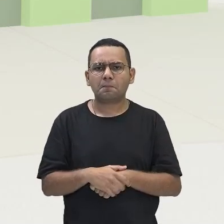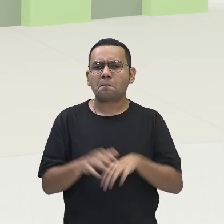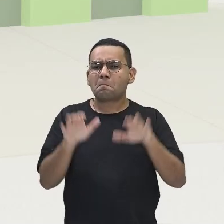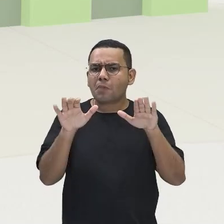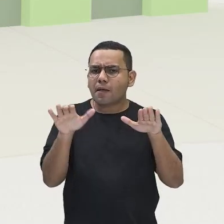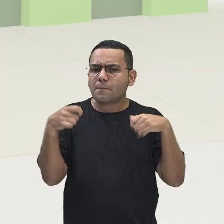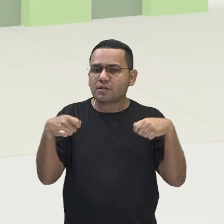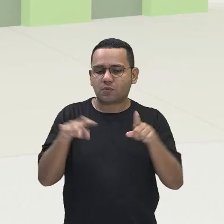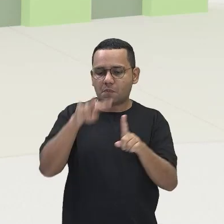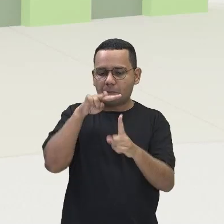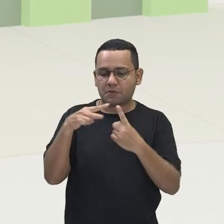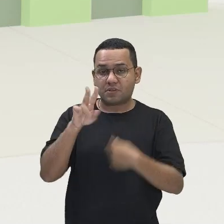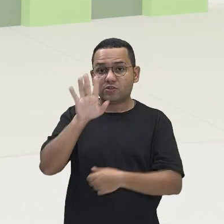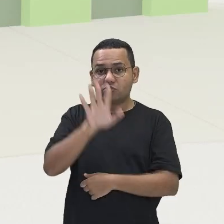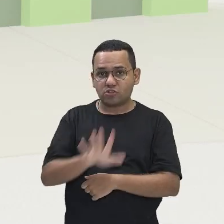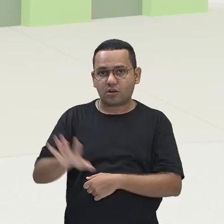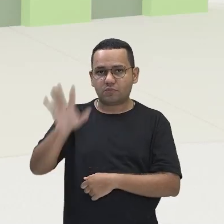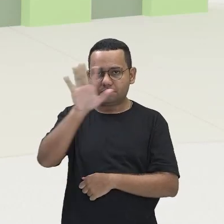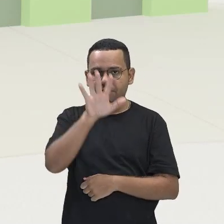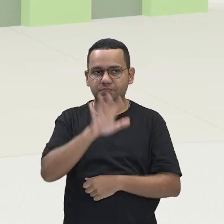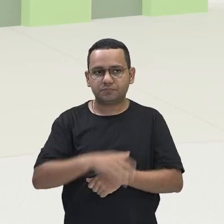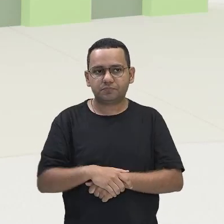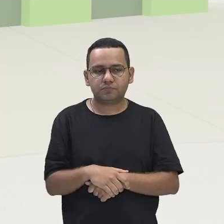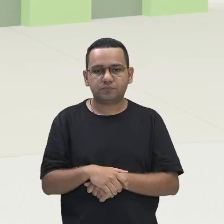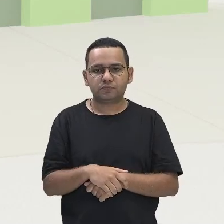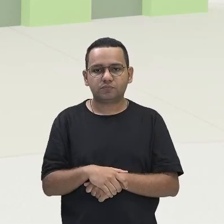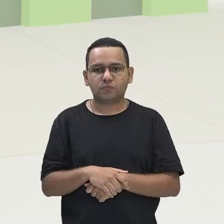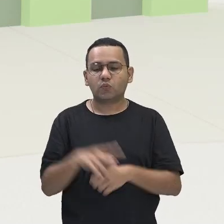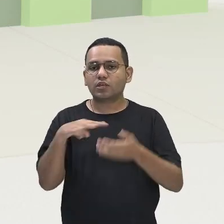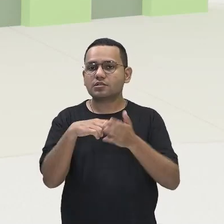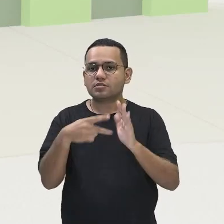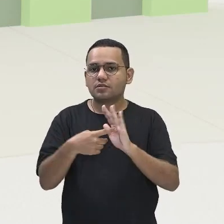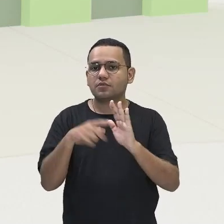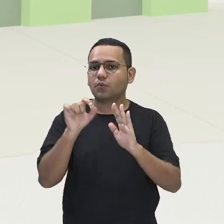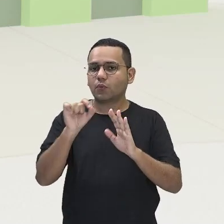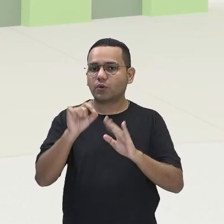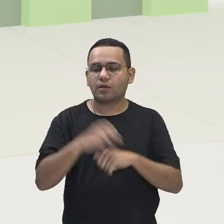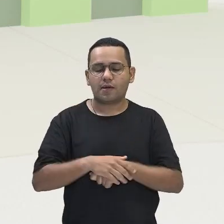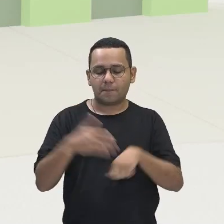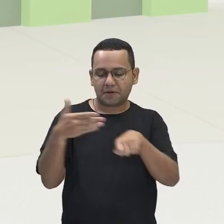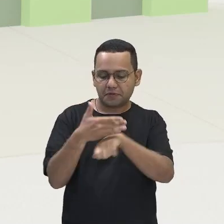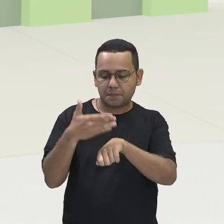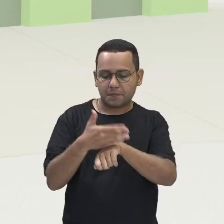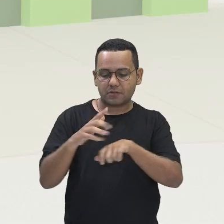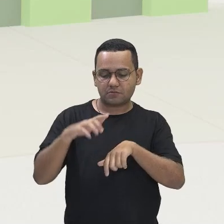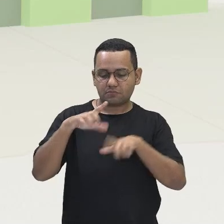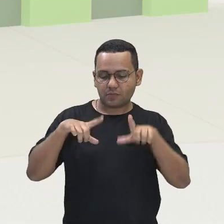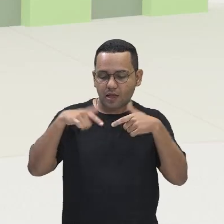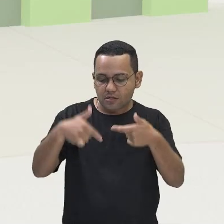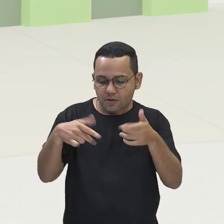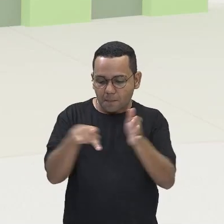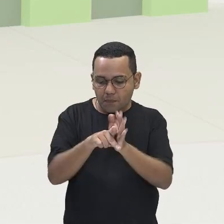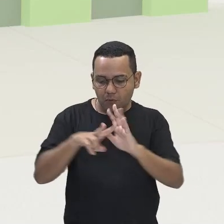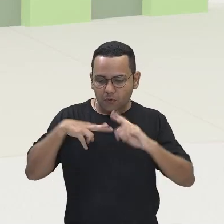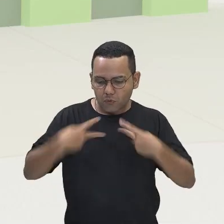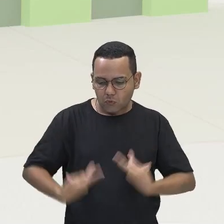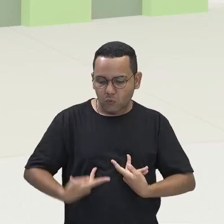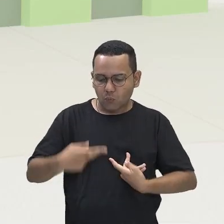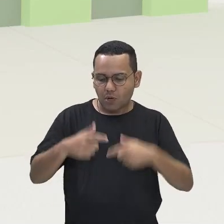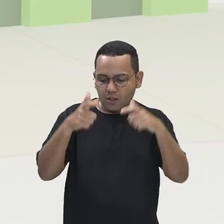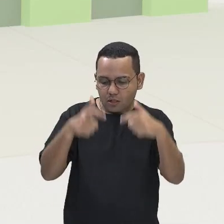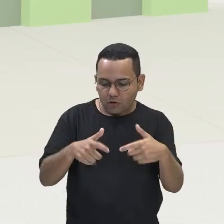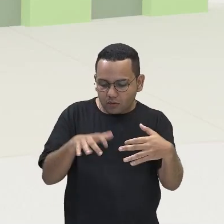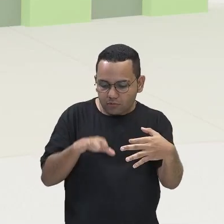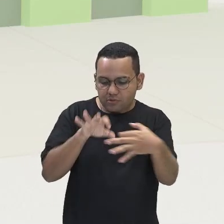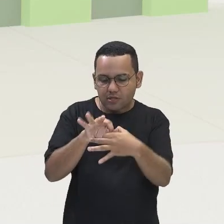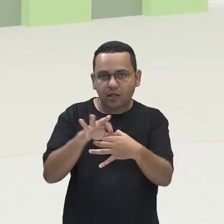uma visão holística desta presença do homem no meio ambiente. Ele faz parte do meio ambiente,